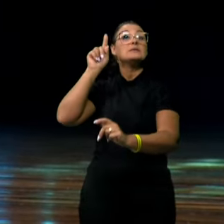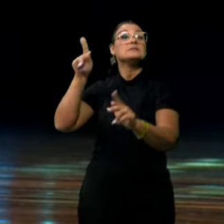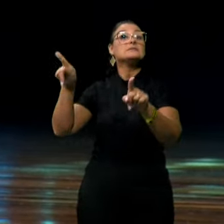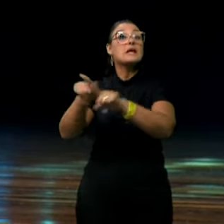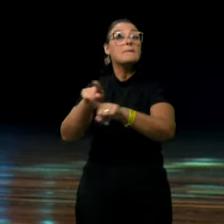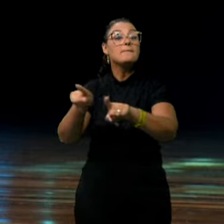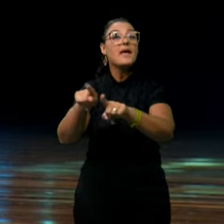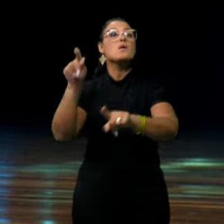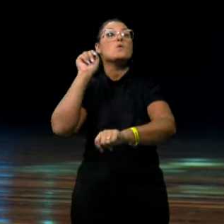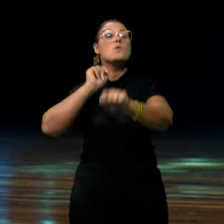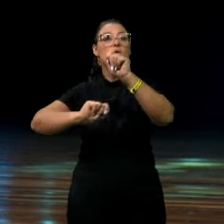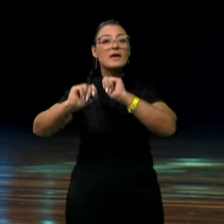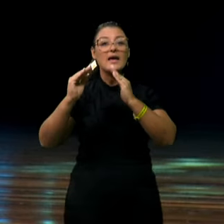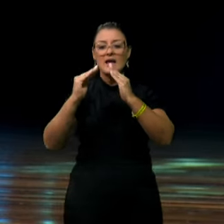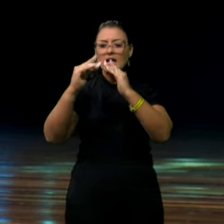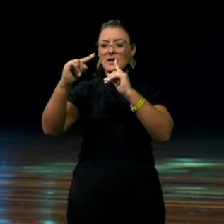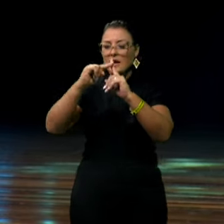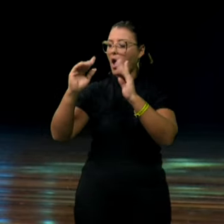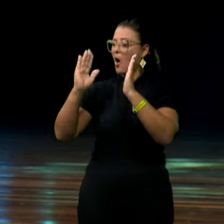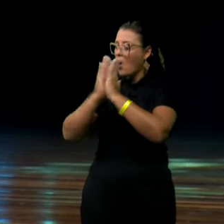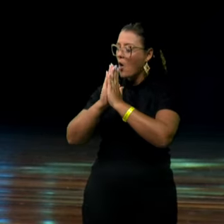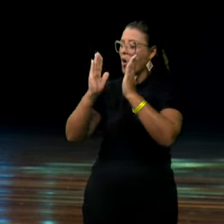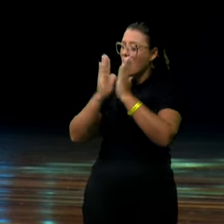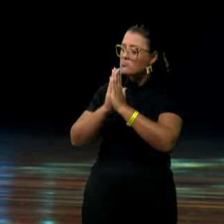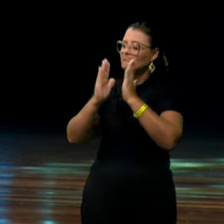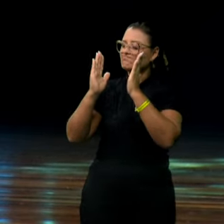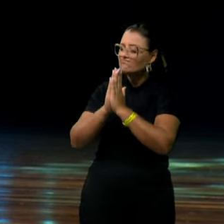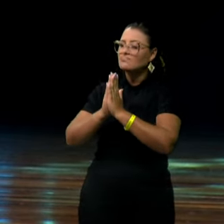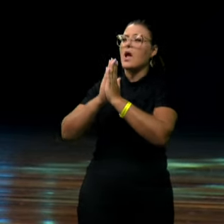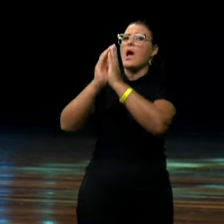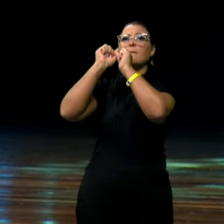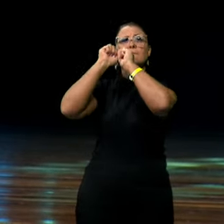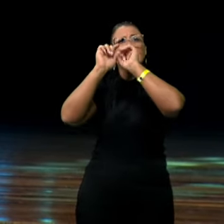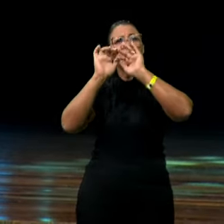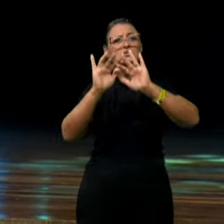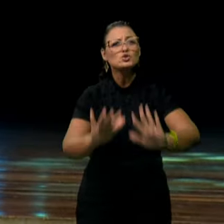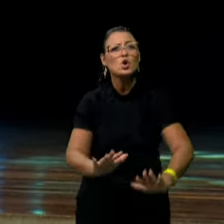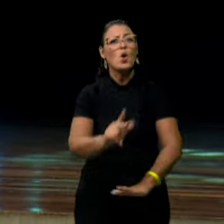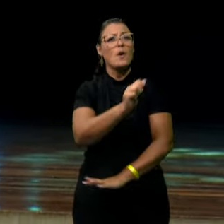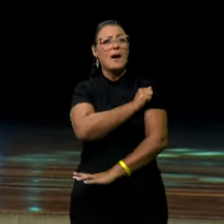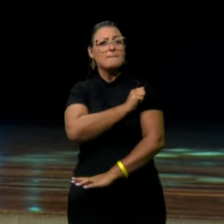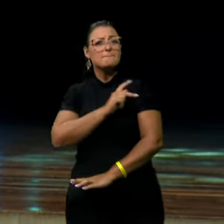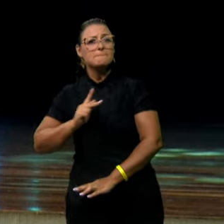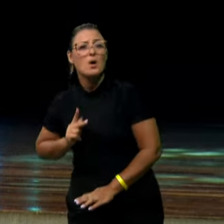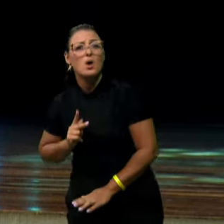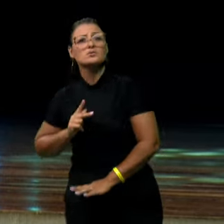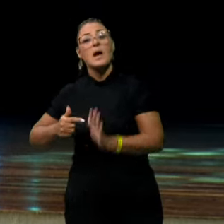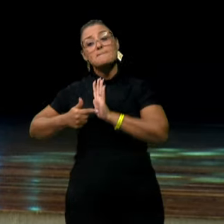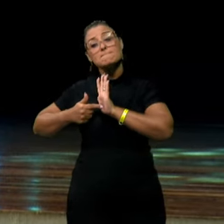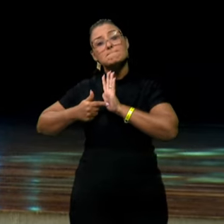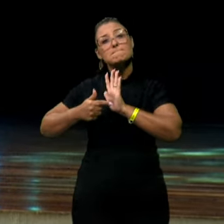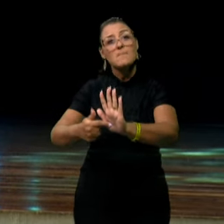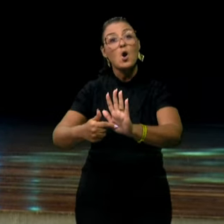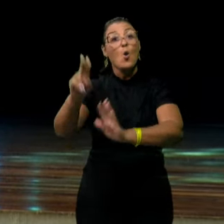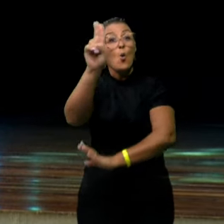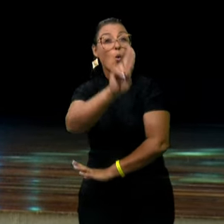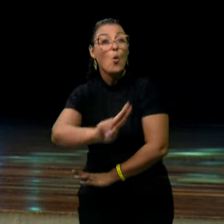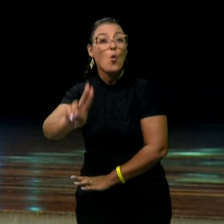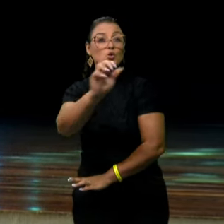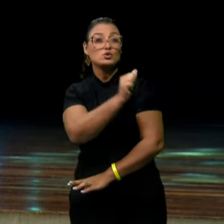Senhor abençoa os teus Apóstolos faça operação de milagres de sinais pela mão do teu